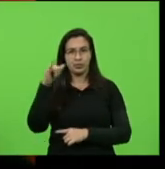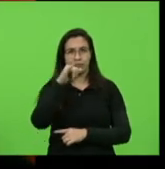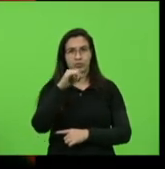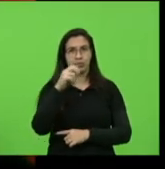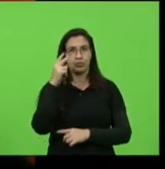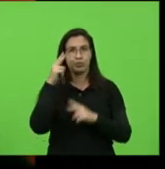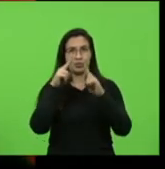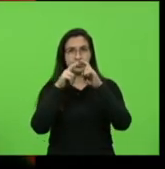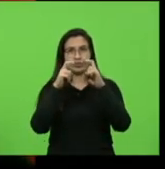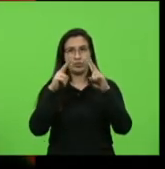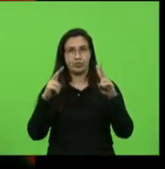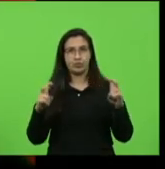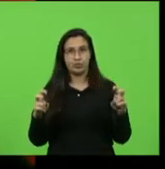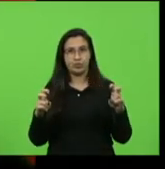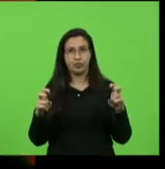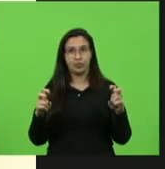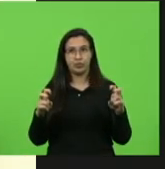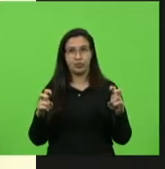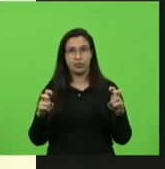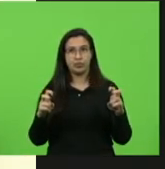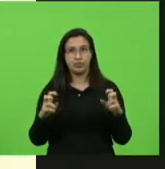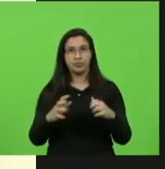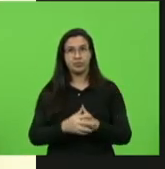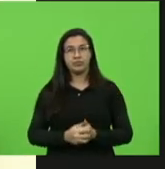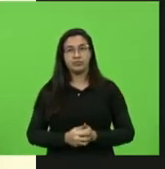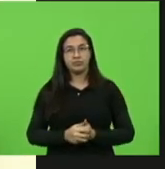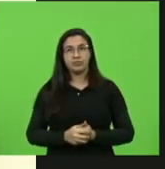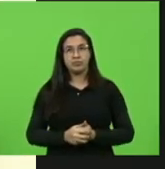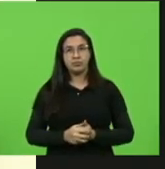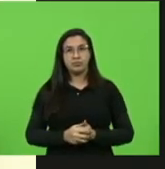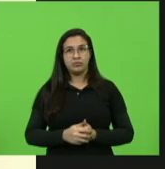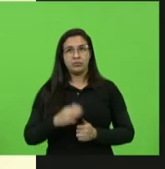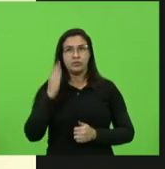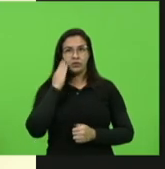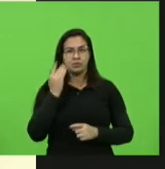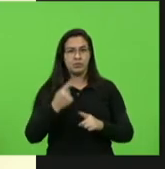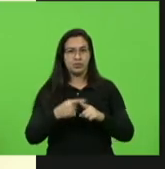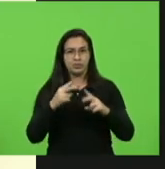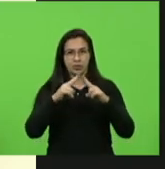Ivan. Depois eu concedo, meu senhor presidente. Sabe por que